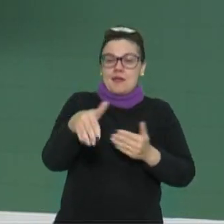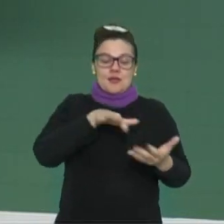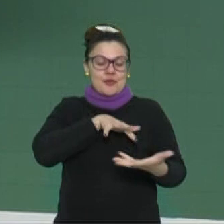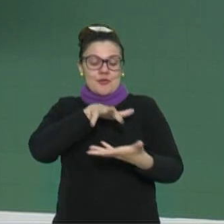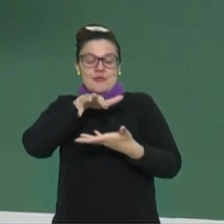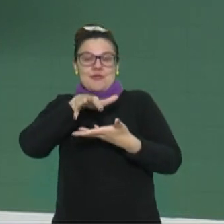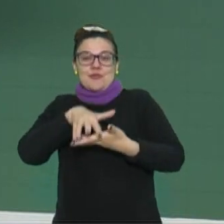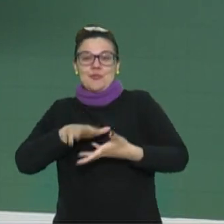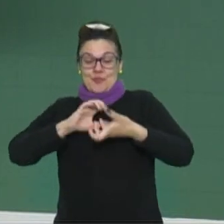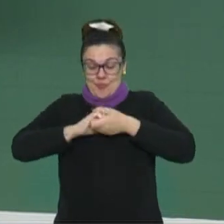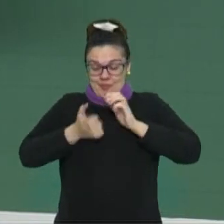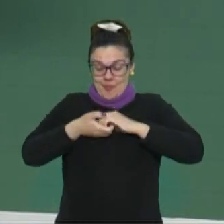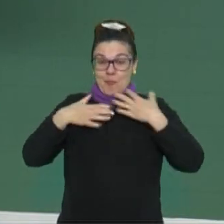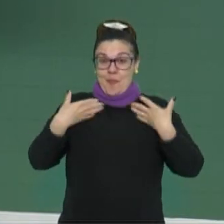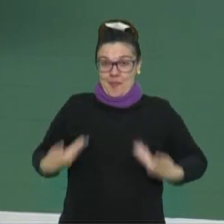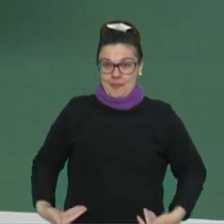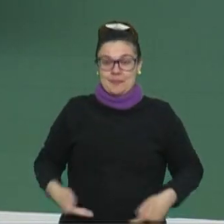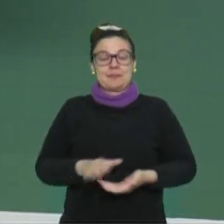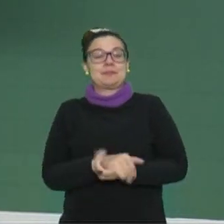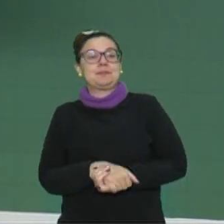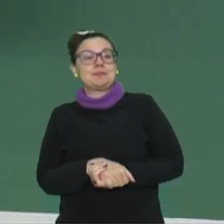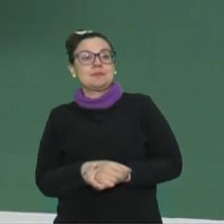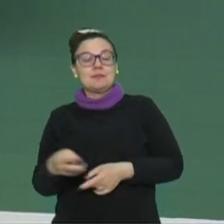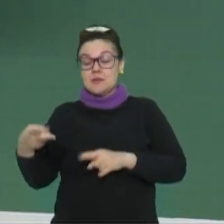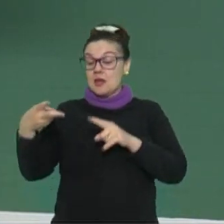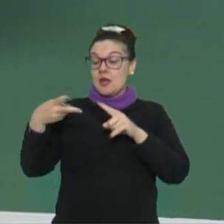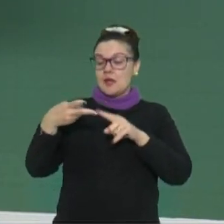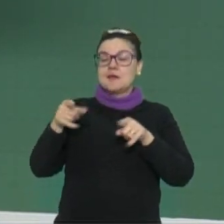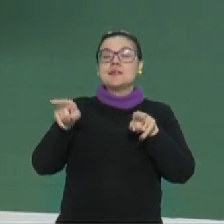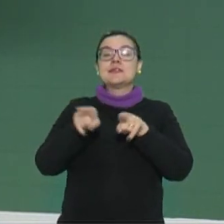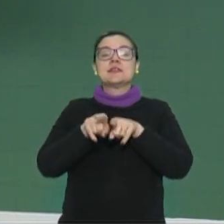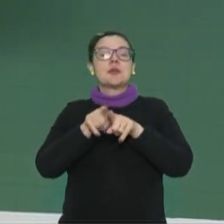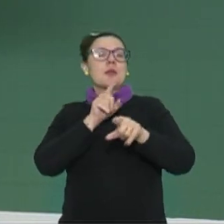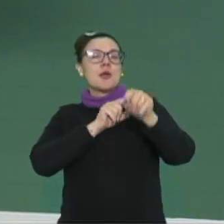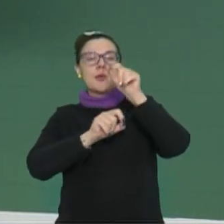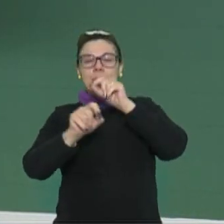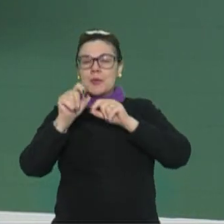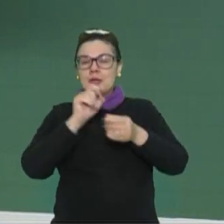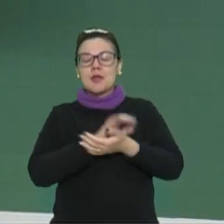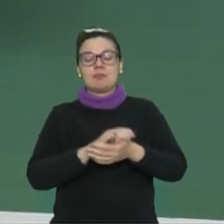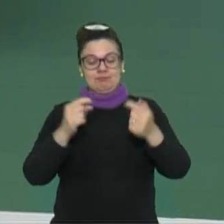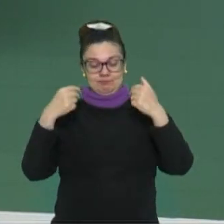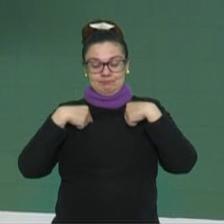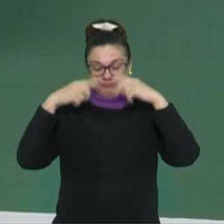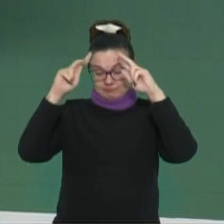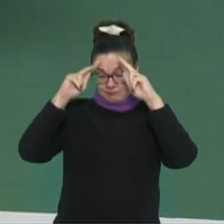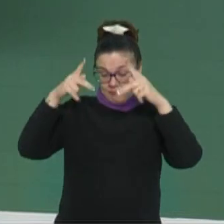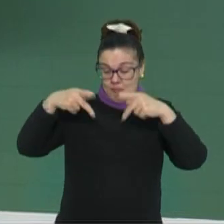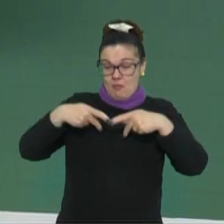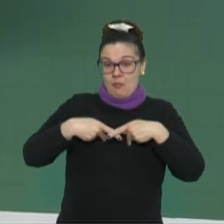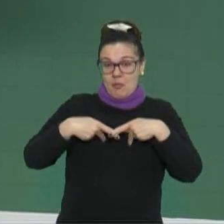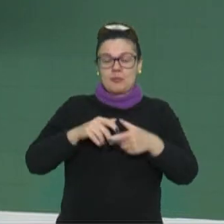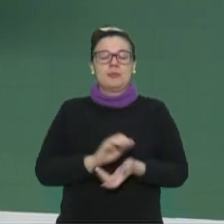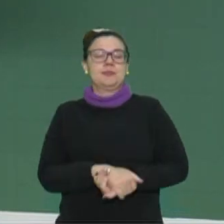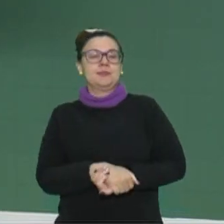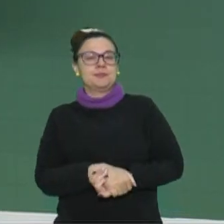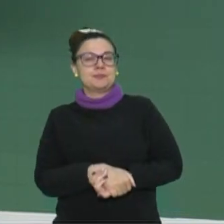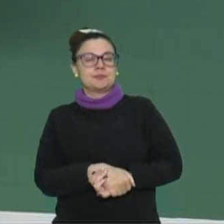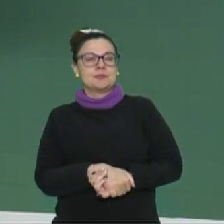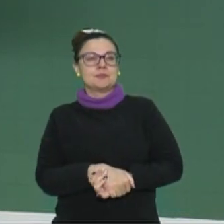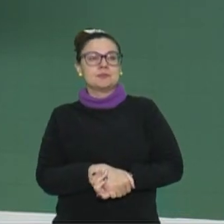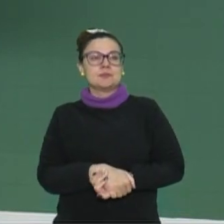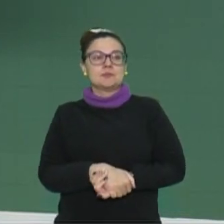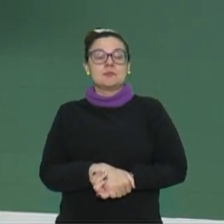mundo físico. Outra questão importante é a subjetividade, ou seja, o eu. Como eu valorizo o eu?